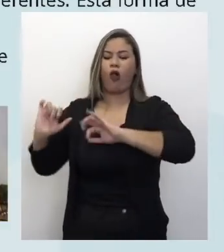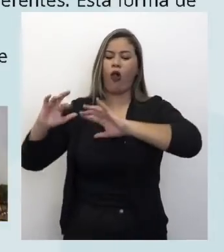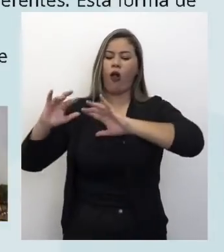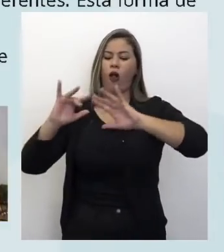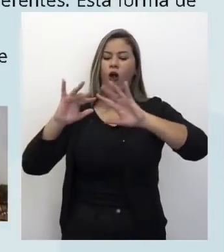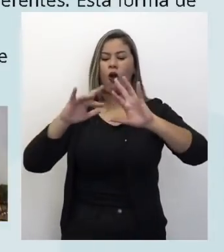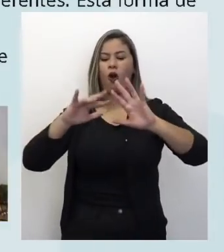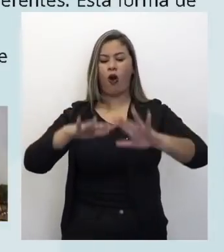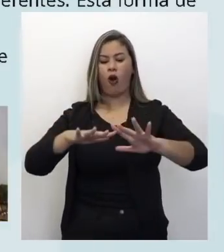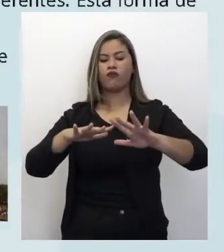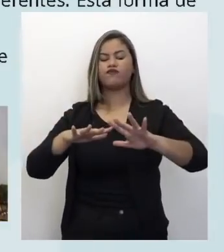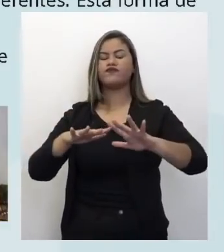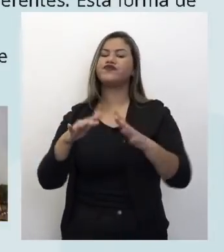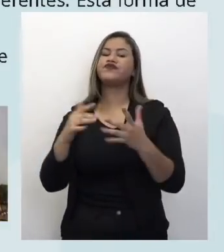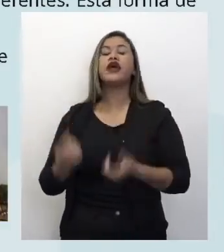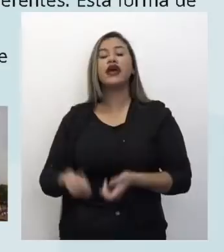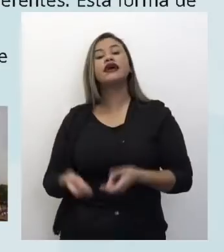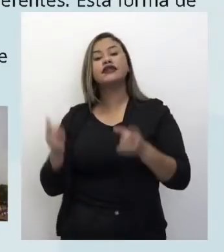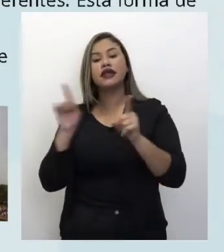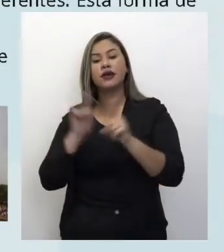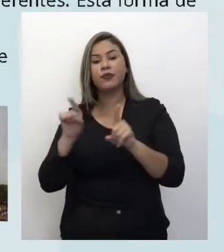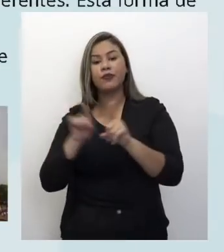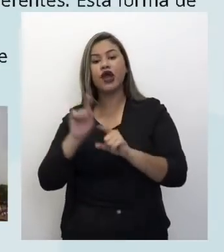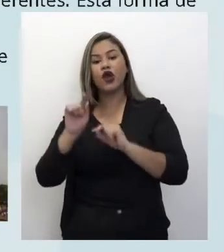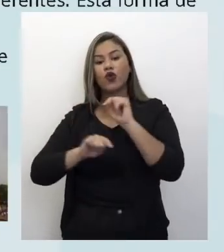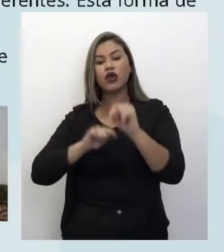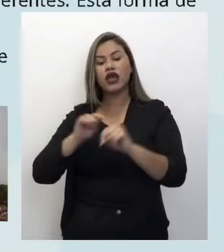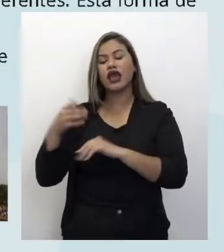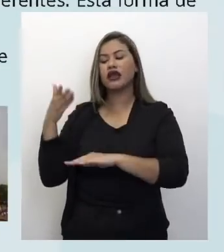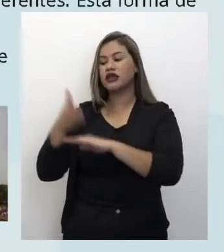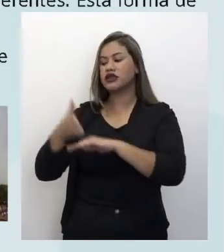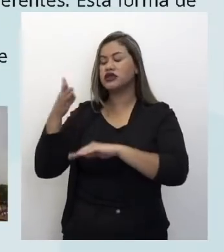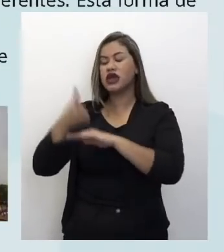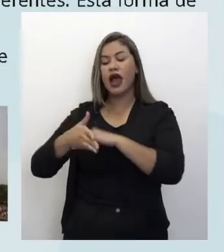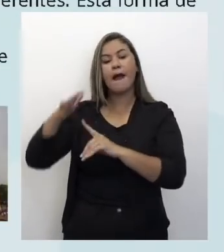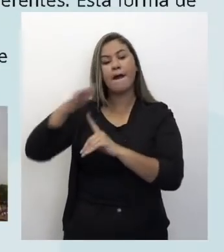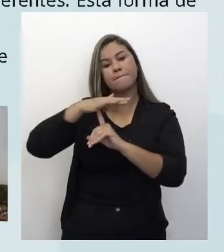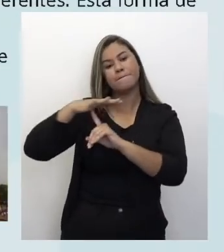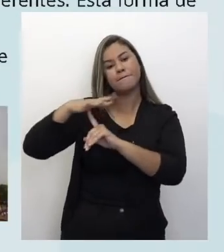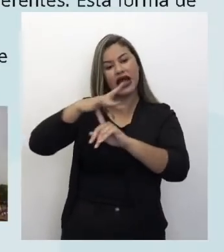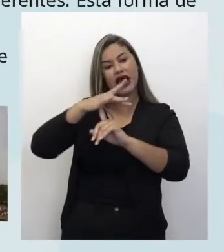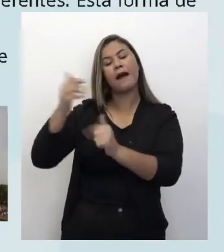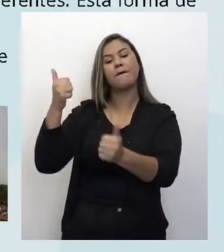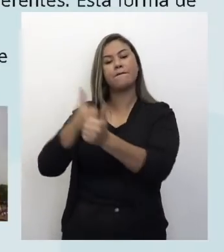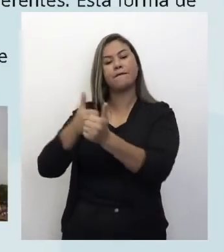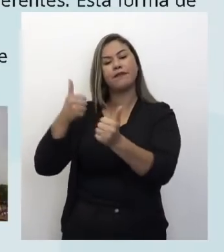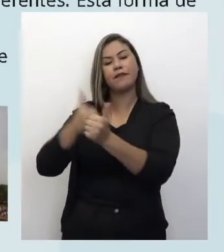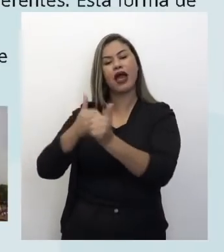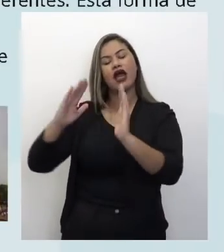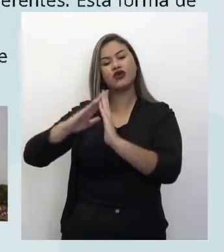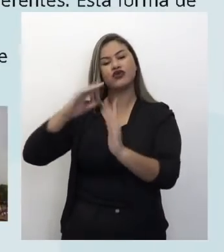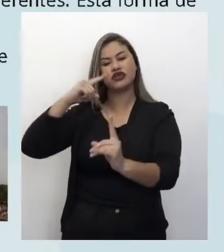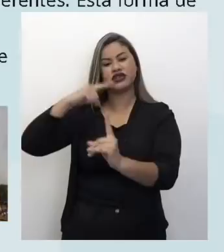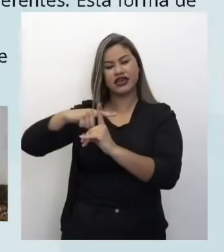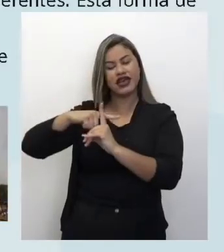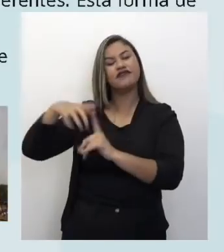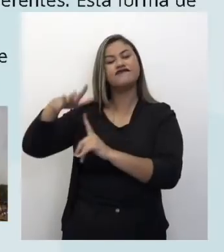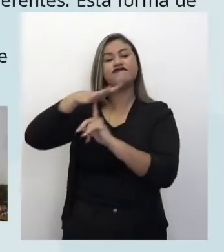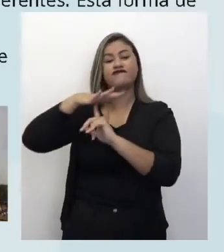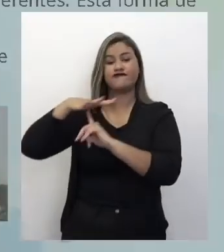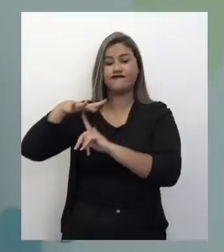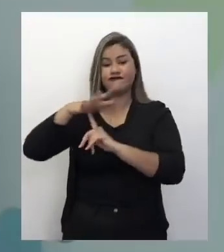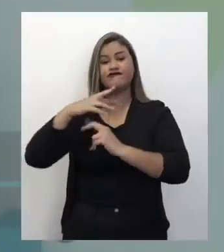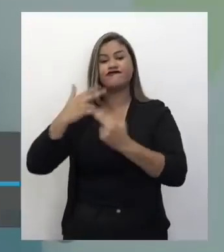públicos, como praças, entradas de igreja, feiras, popularizando assim o circo e o teatro,